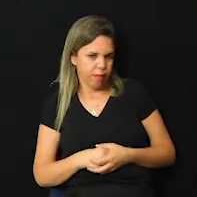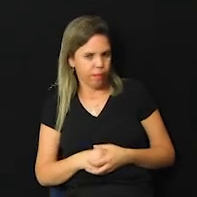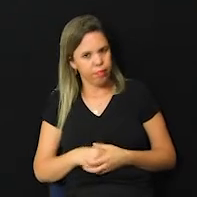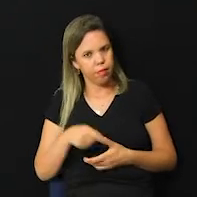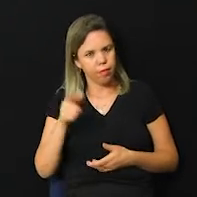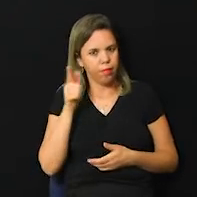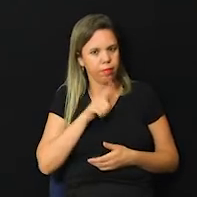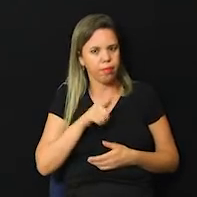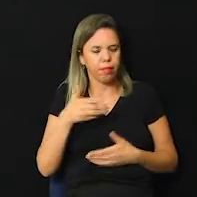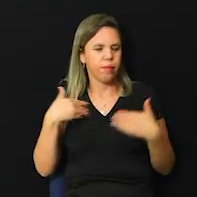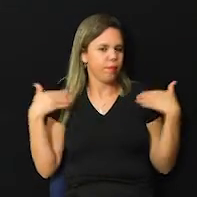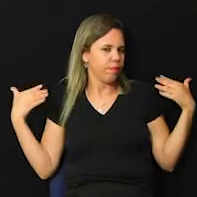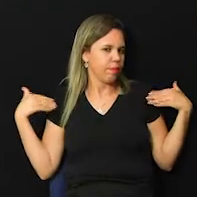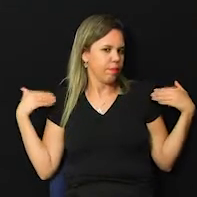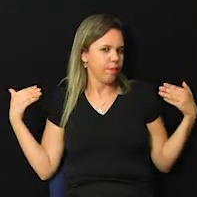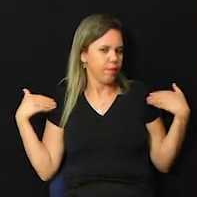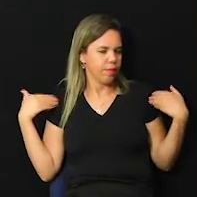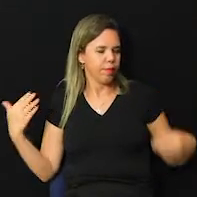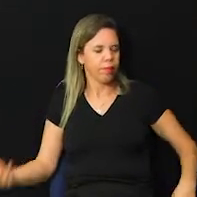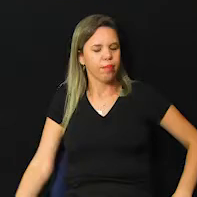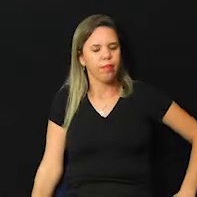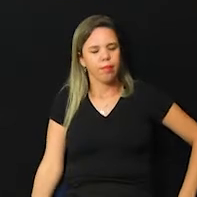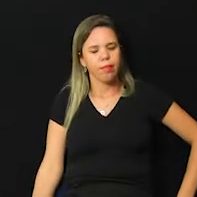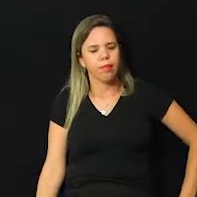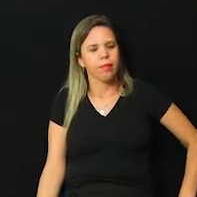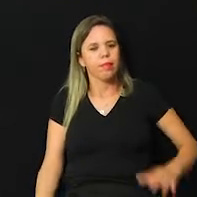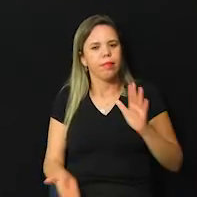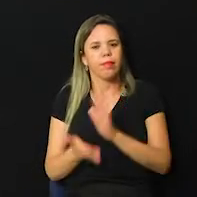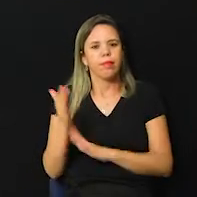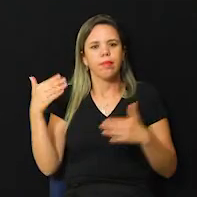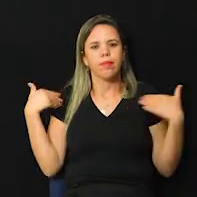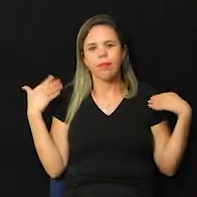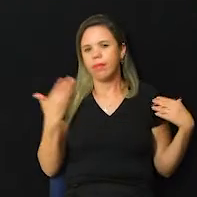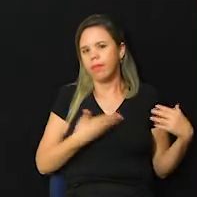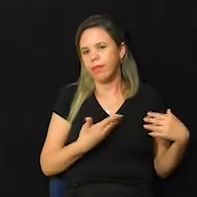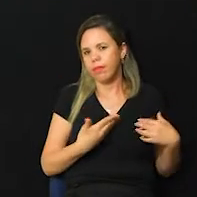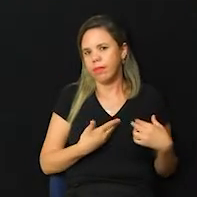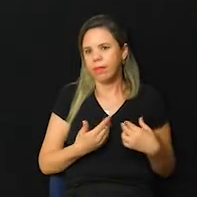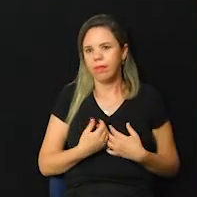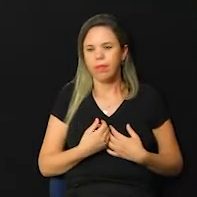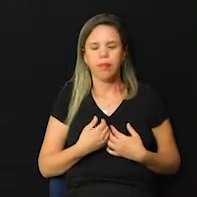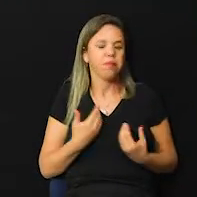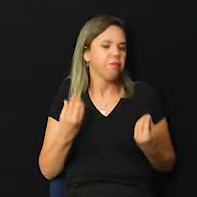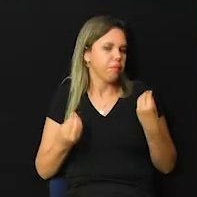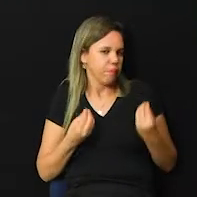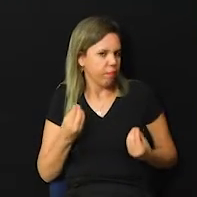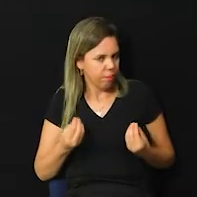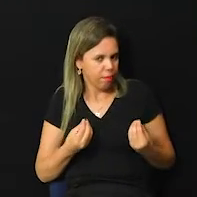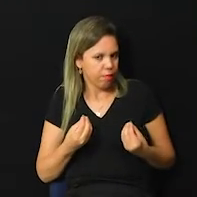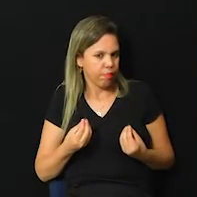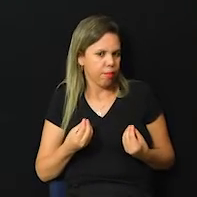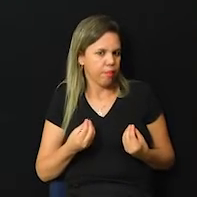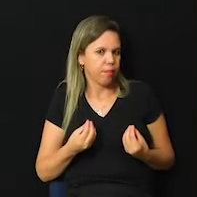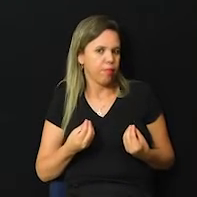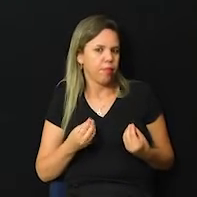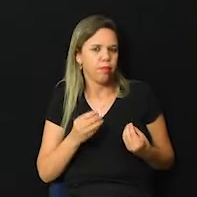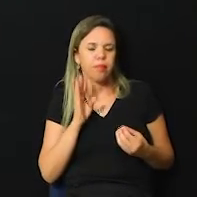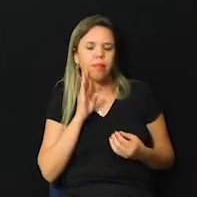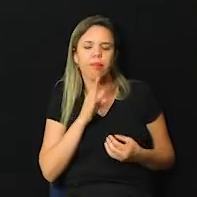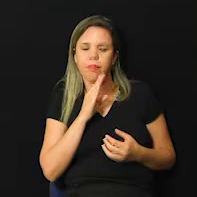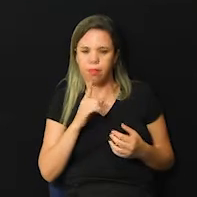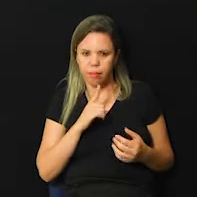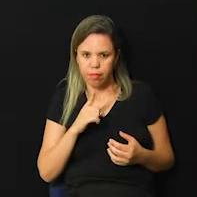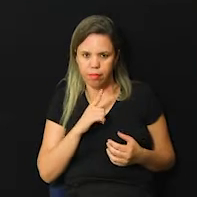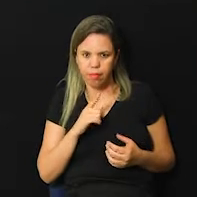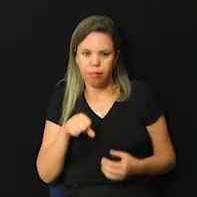mas você consegue se divertir também Gabriele você sai você fez amizade aí não sei como funciona o Texas